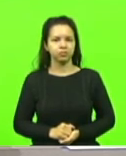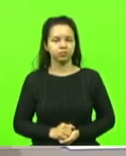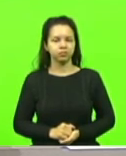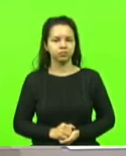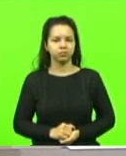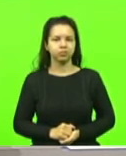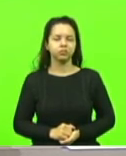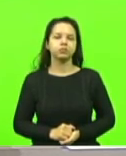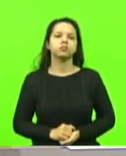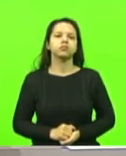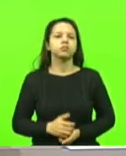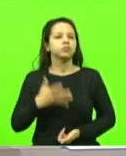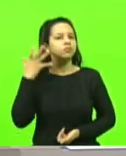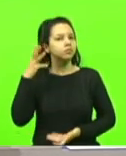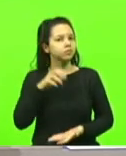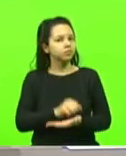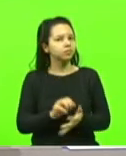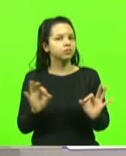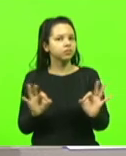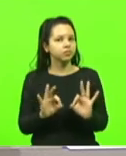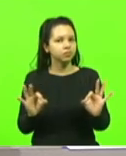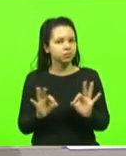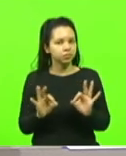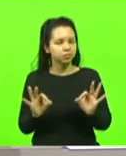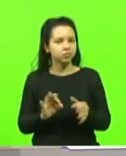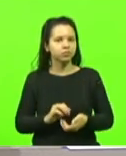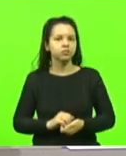Bom, não havendo oradores inscritos,